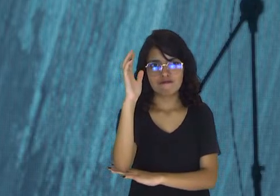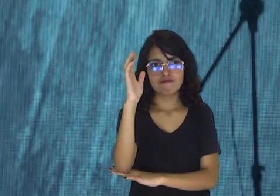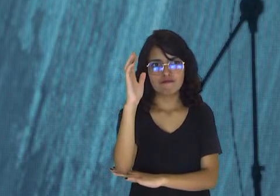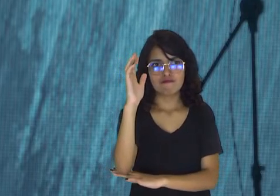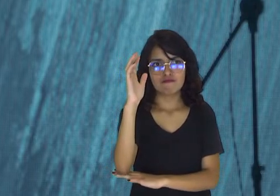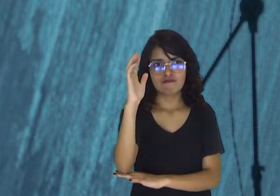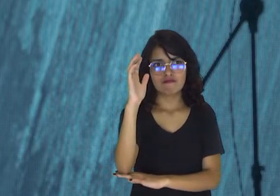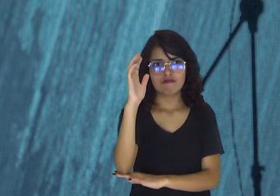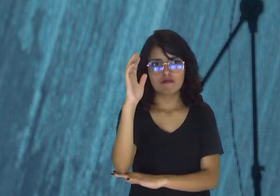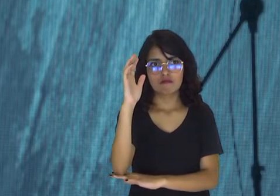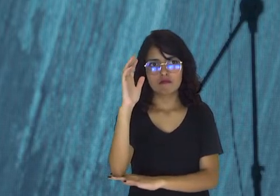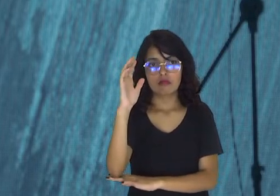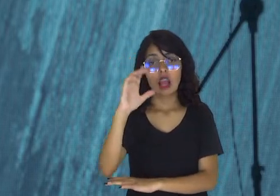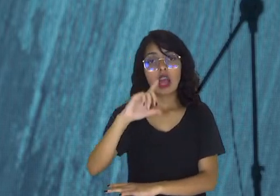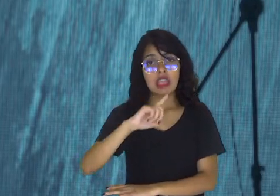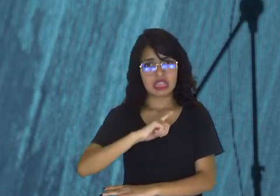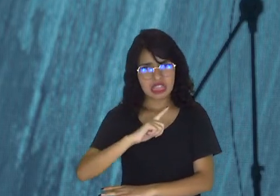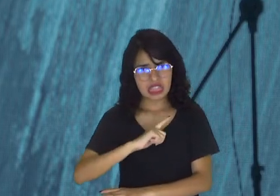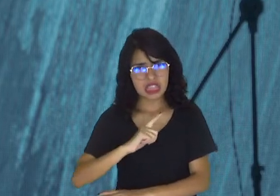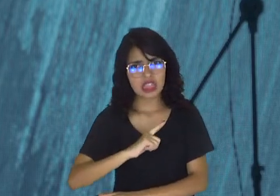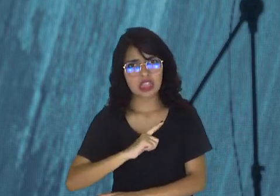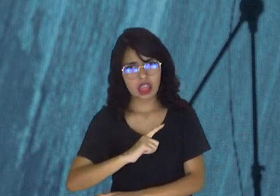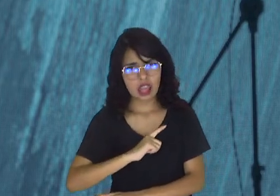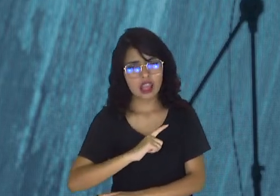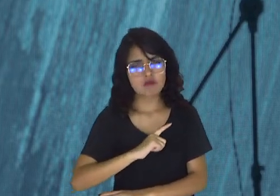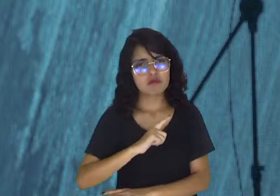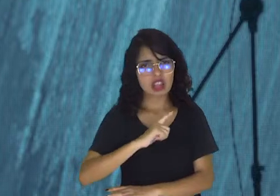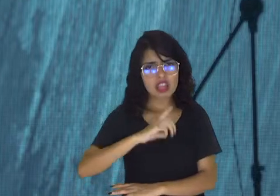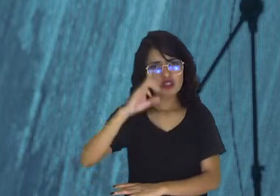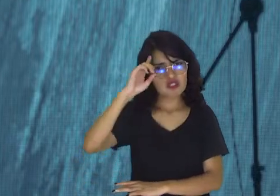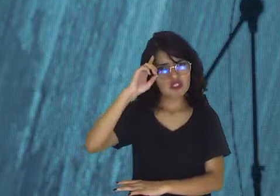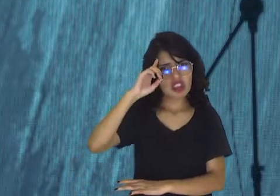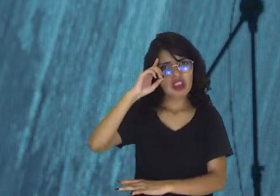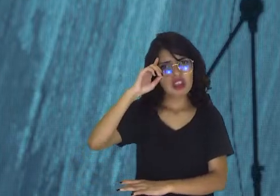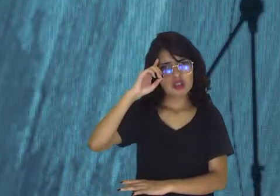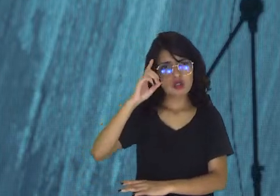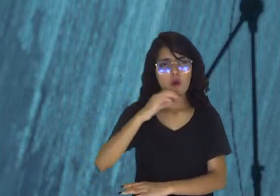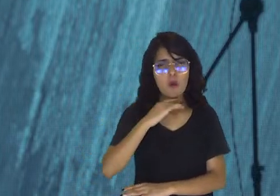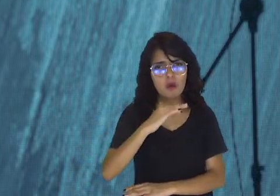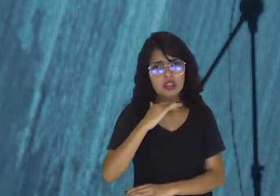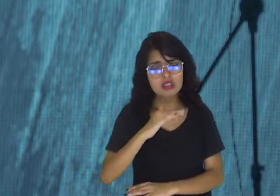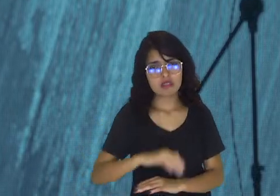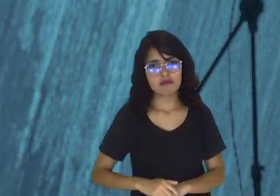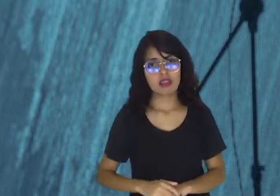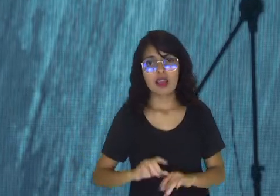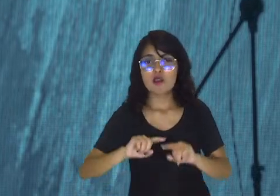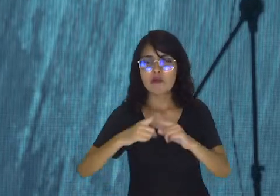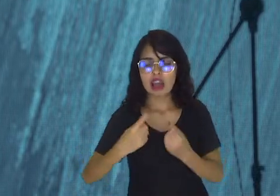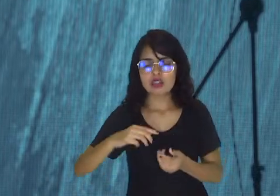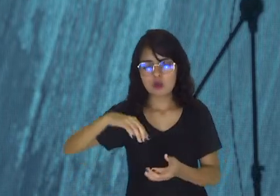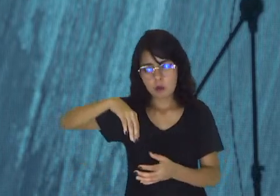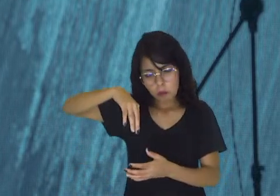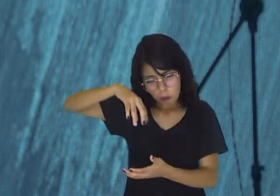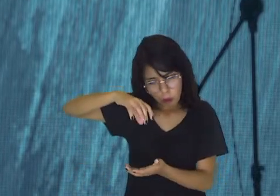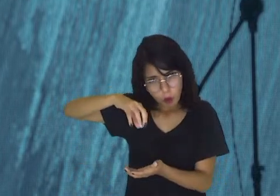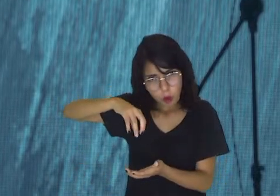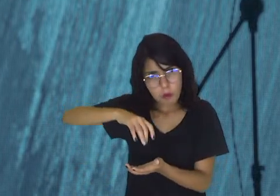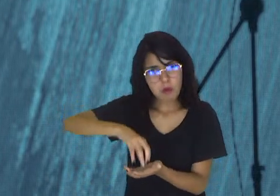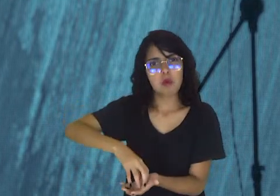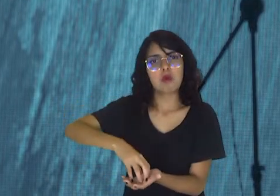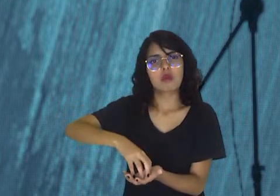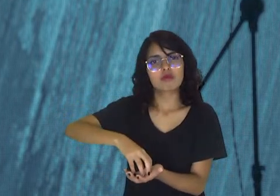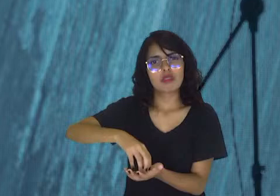Então tem meses de seca. Suas folhas permanecem verdes